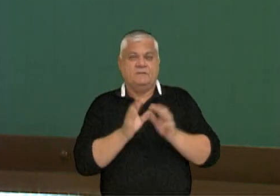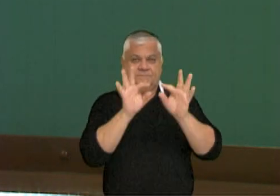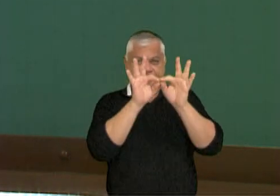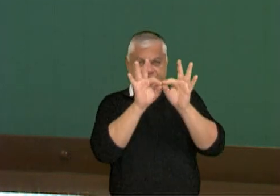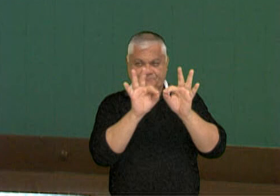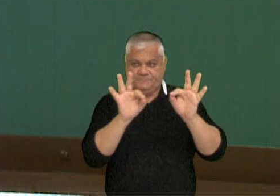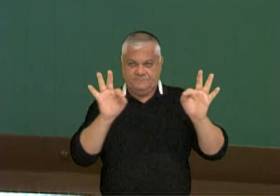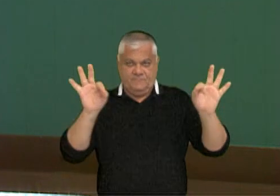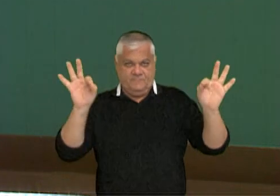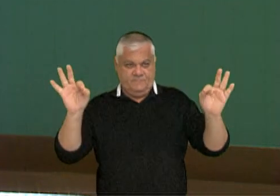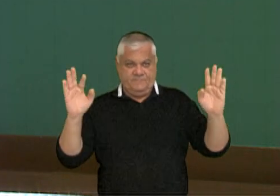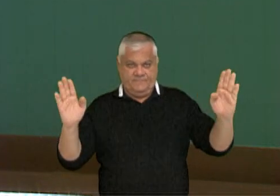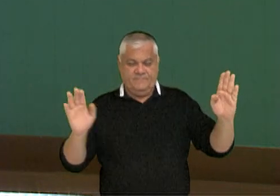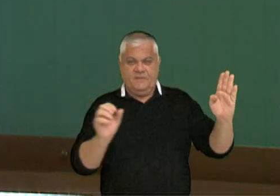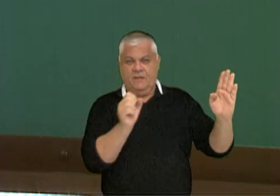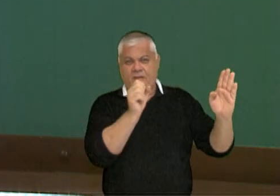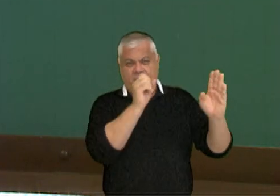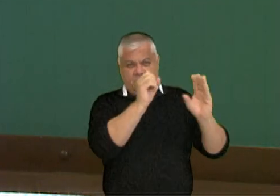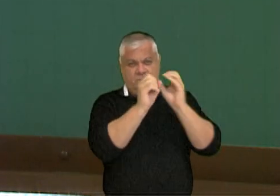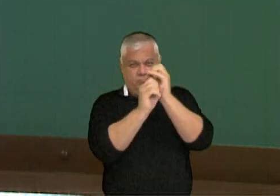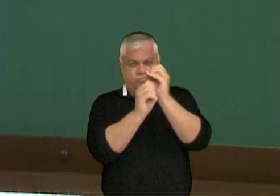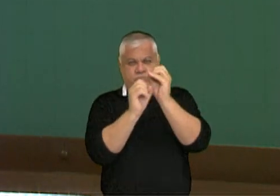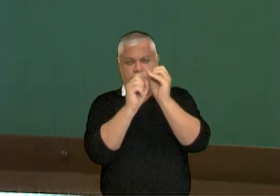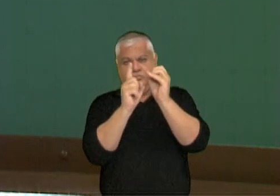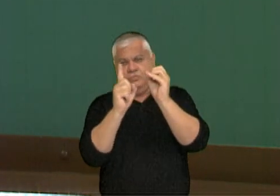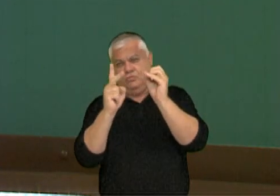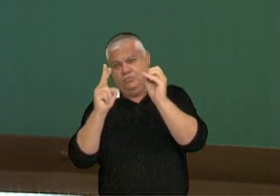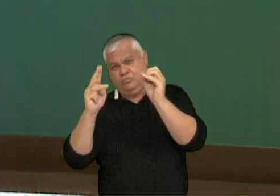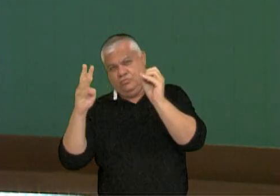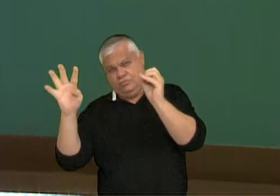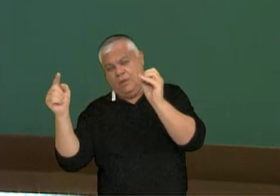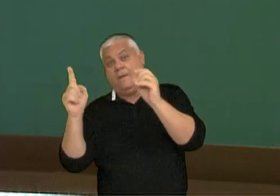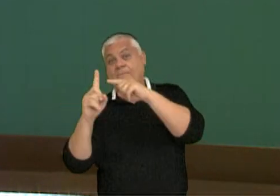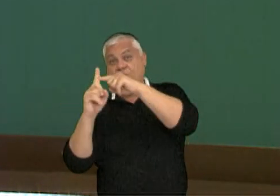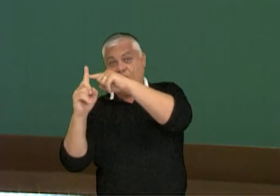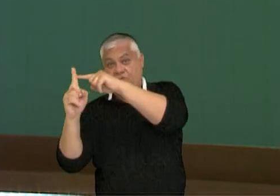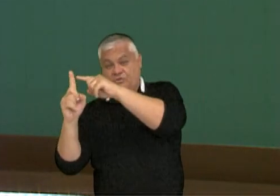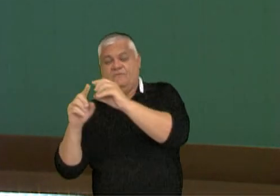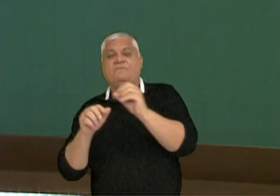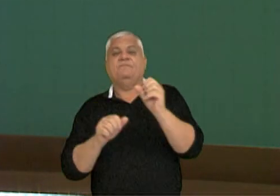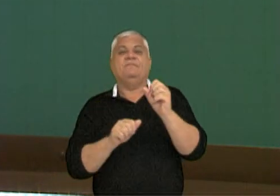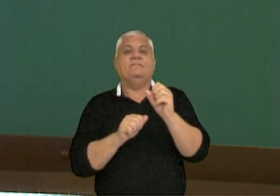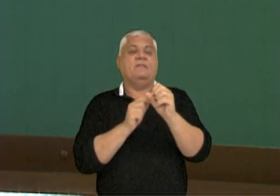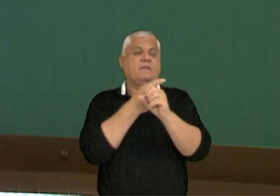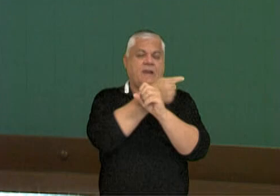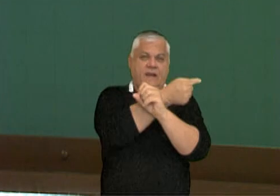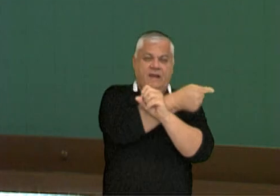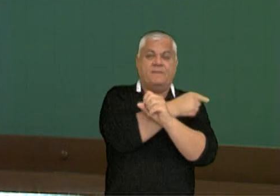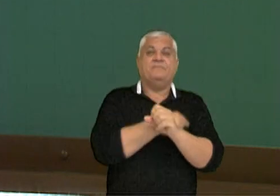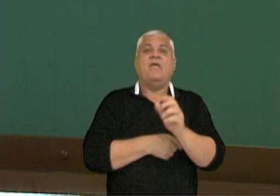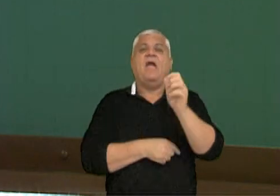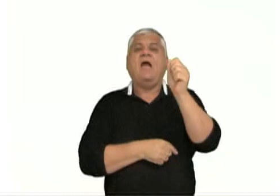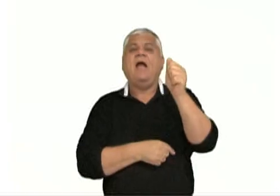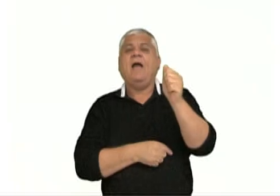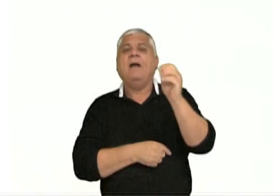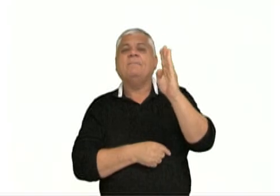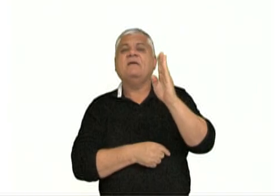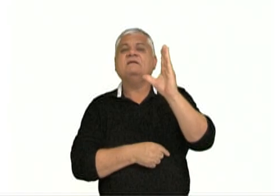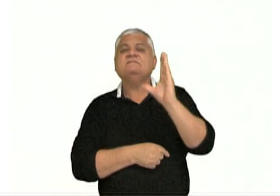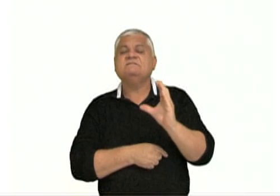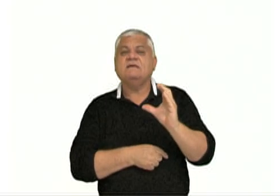reta numerada a seguir, estão marcados os pontos A, B e C. Identifique os